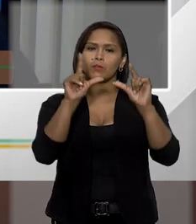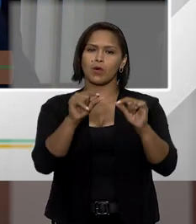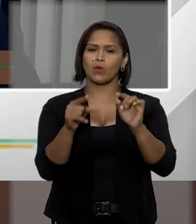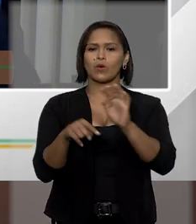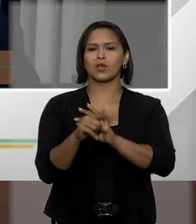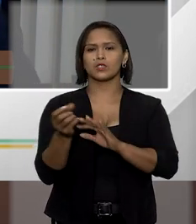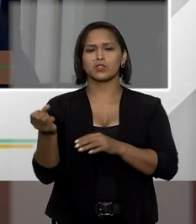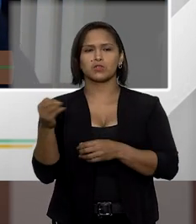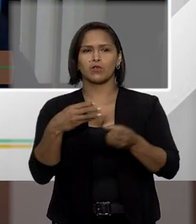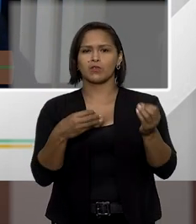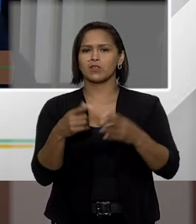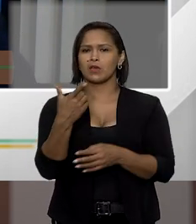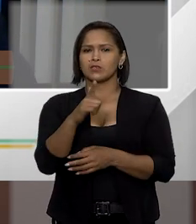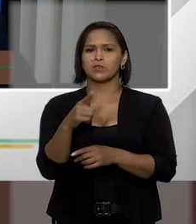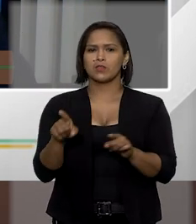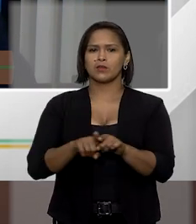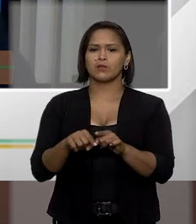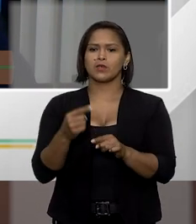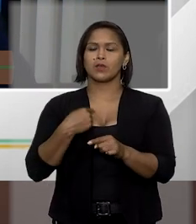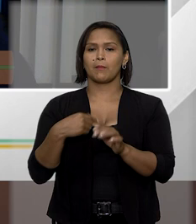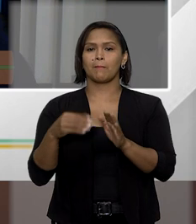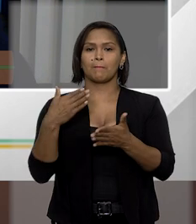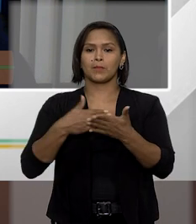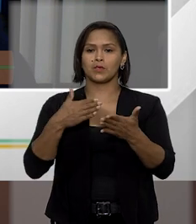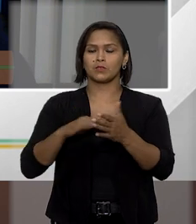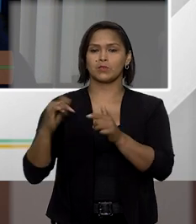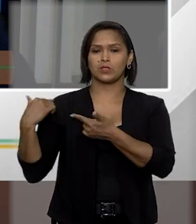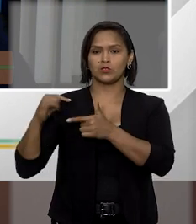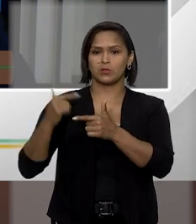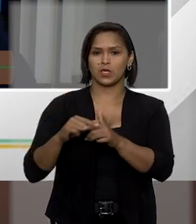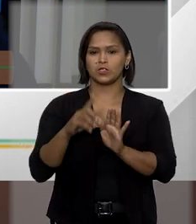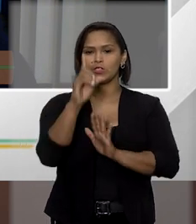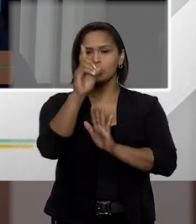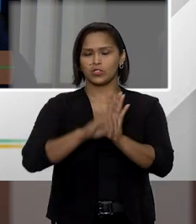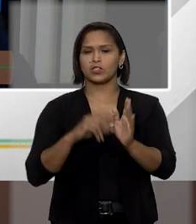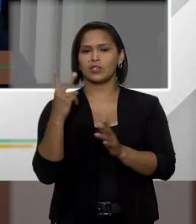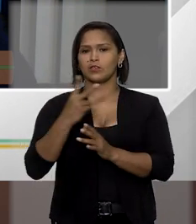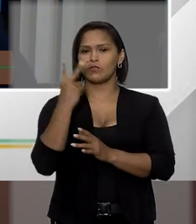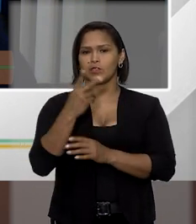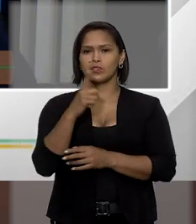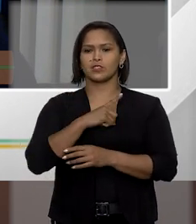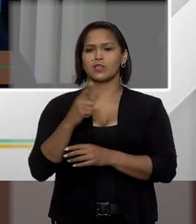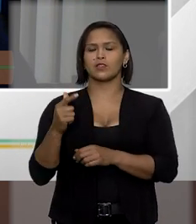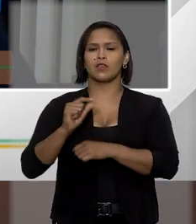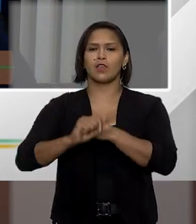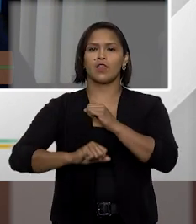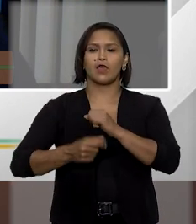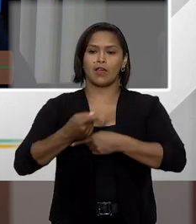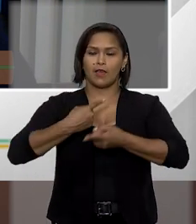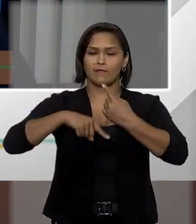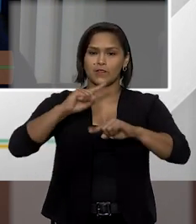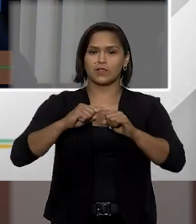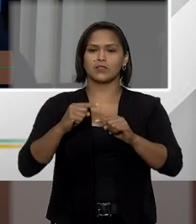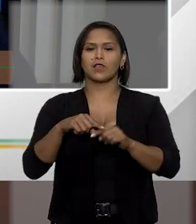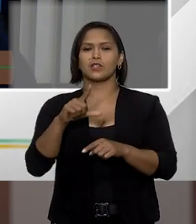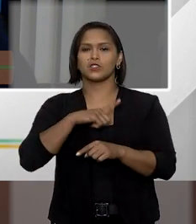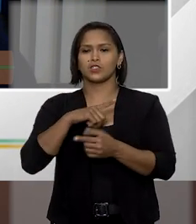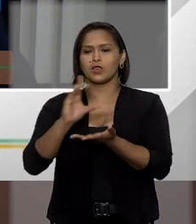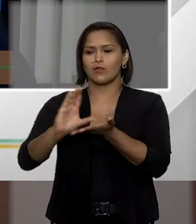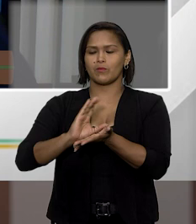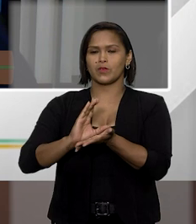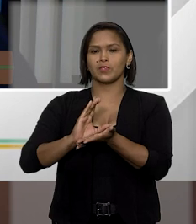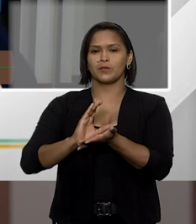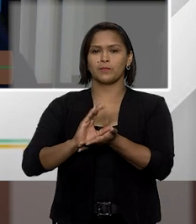poucas novidadeiras, que são perdimento de bens, direitos ou valores que representem a vantagem ou proveito obtidos